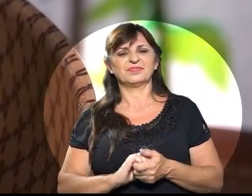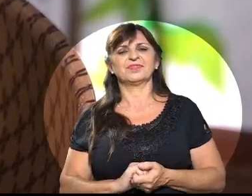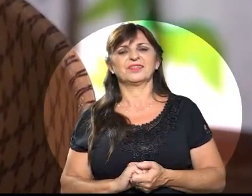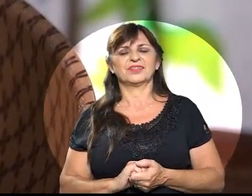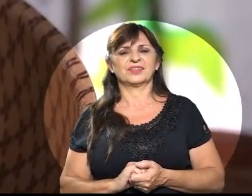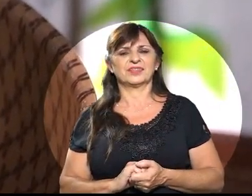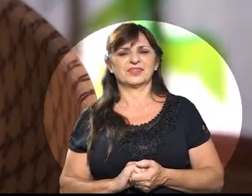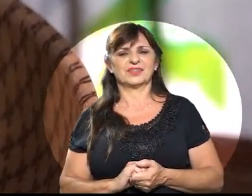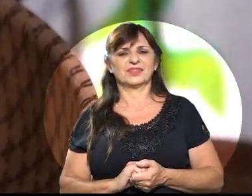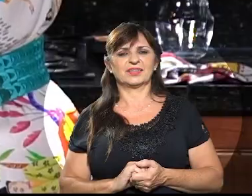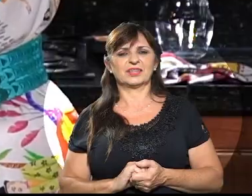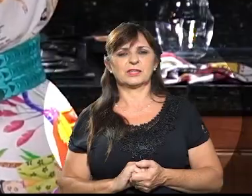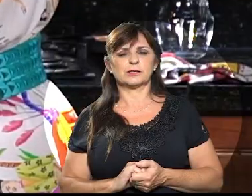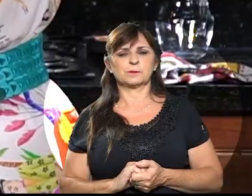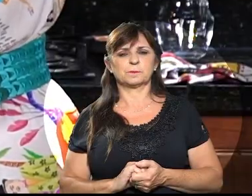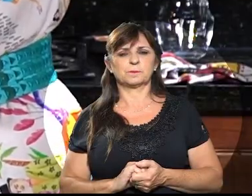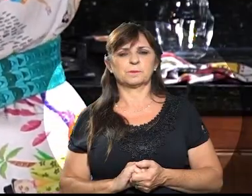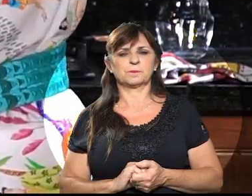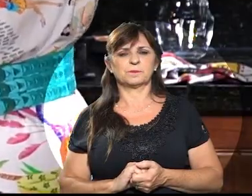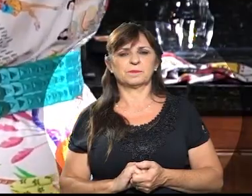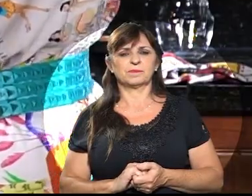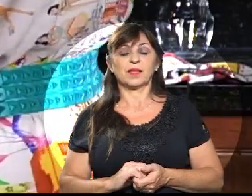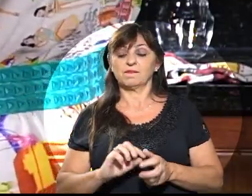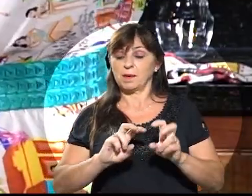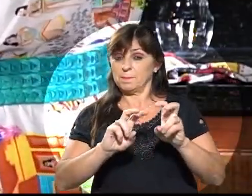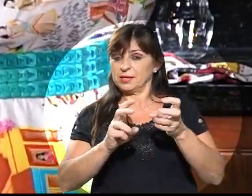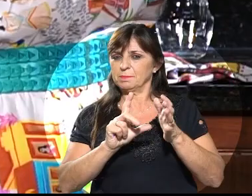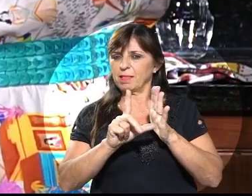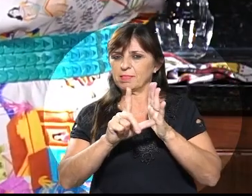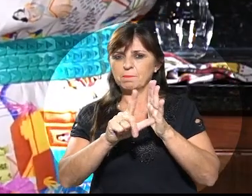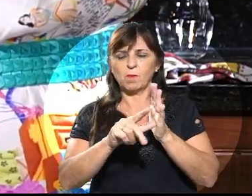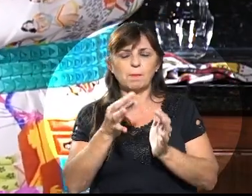Vocês vão ver a maravilha que fica depois.